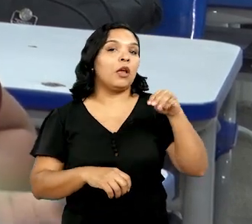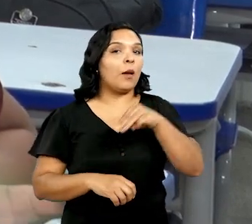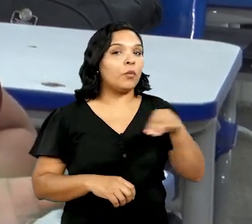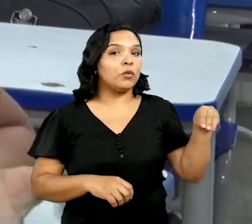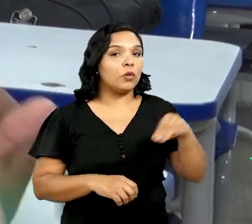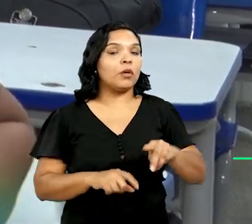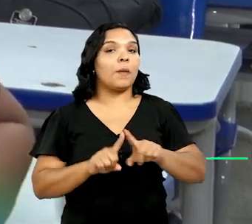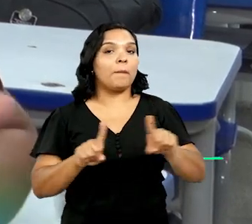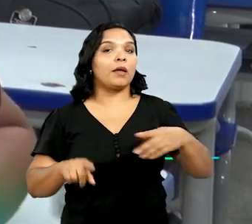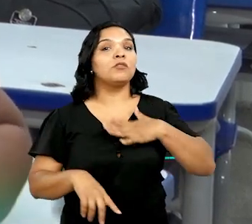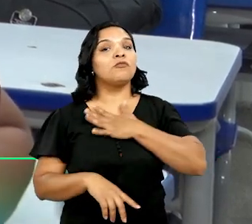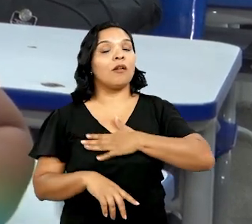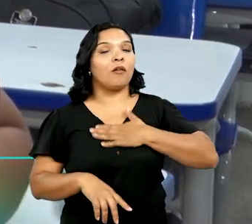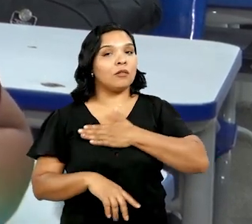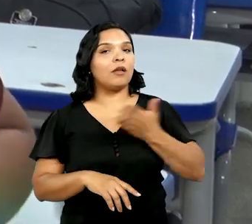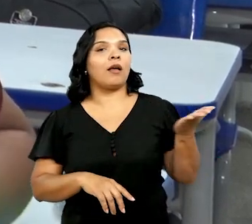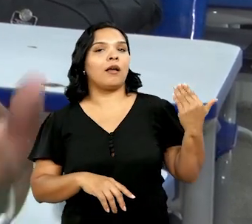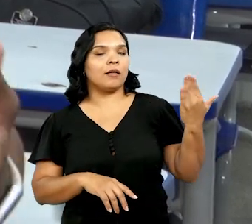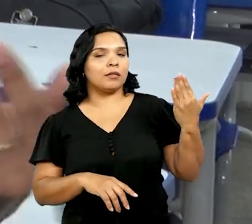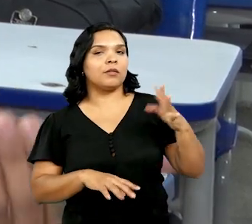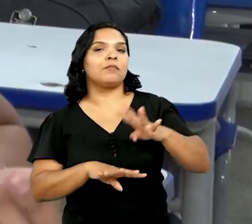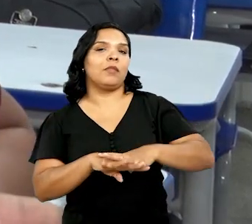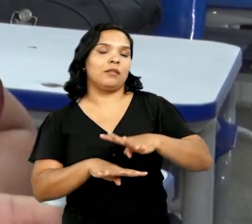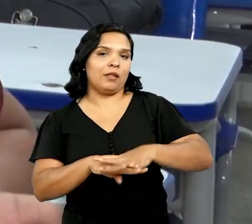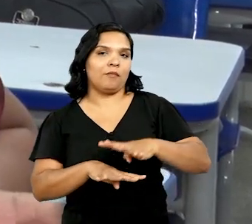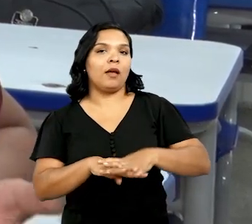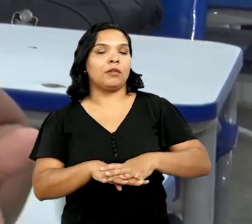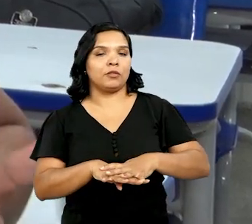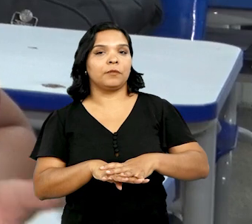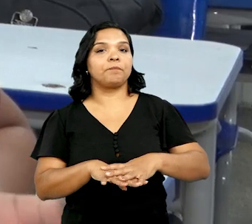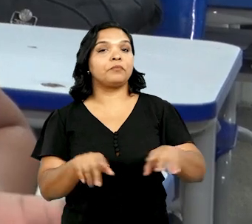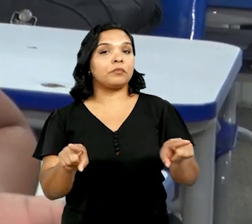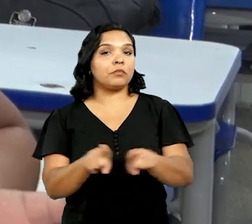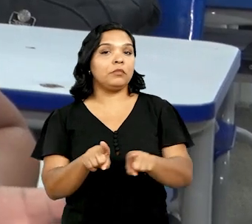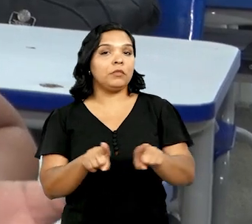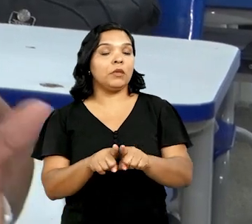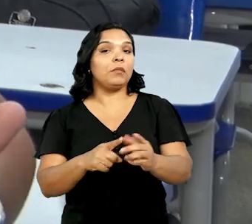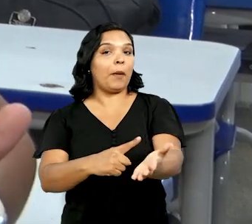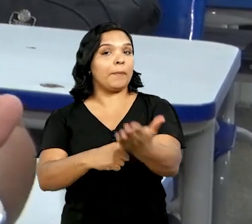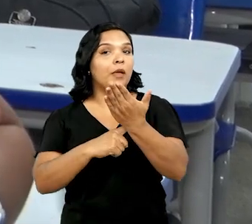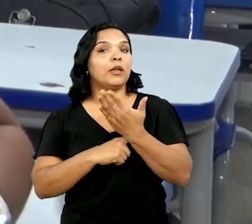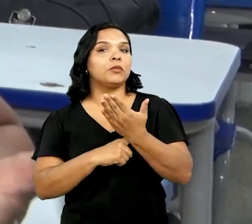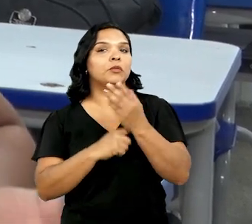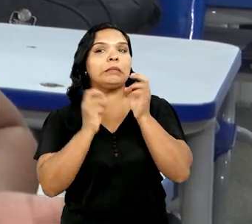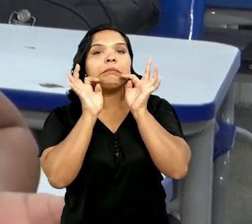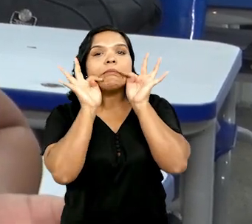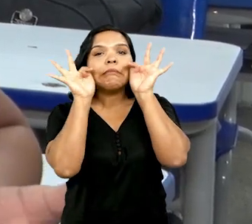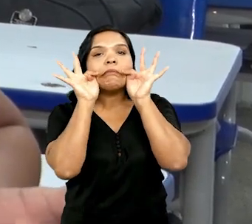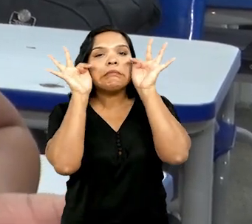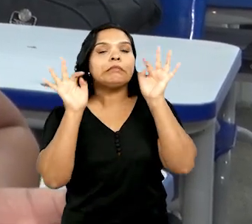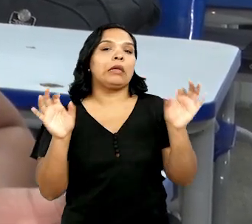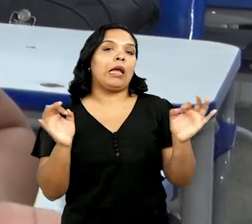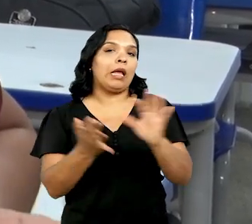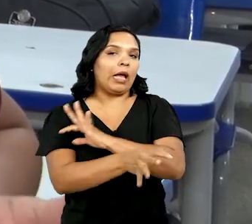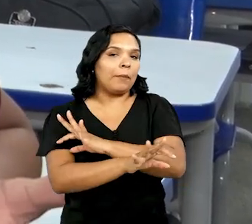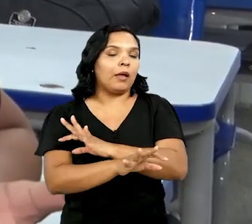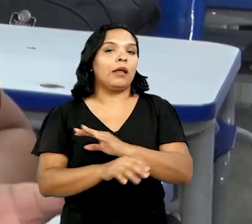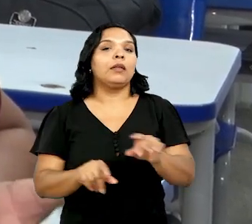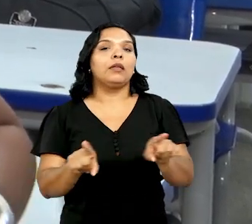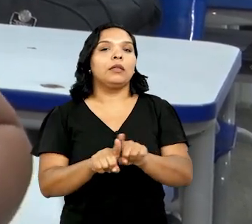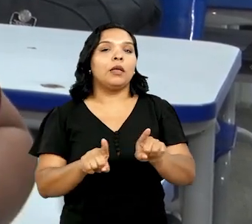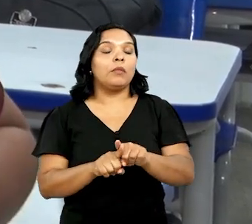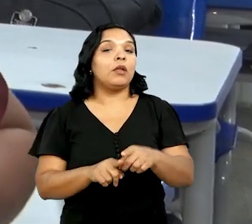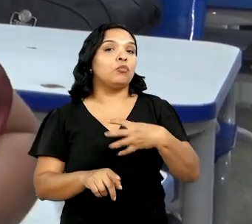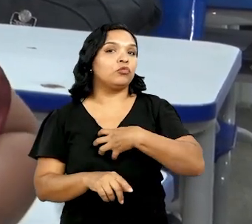a monitoria. Só que eu já gostava de matemática antes disso. E também me ajuda a perder a timidez e é um jeito